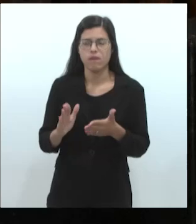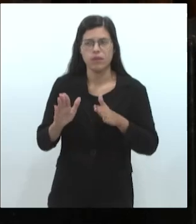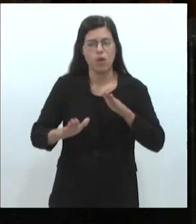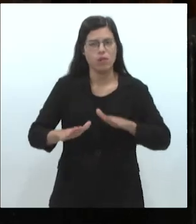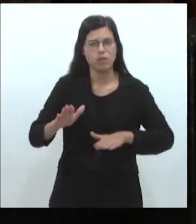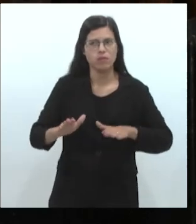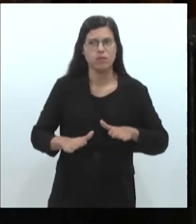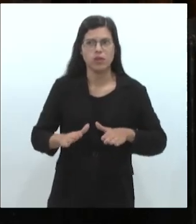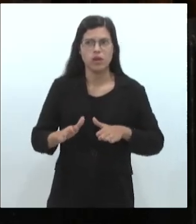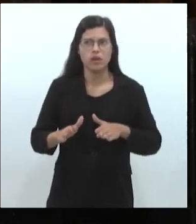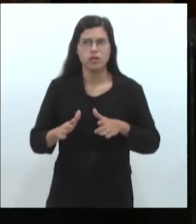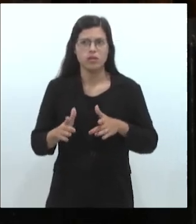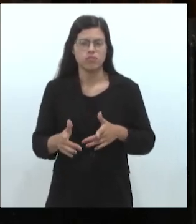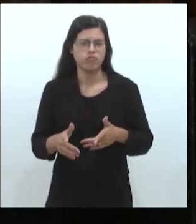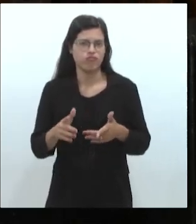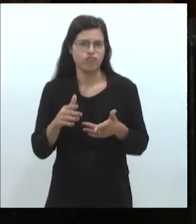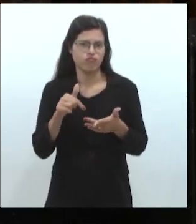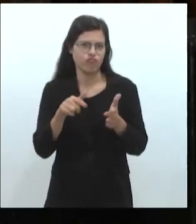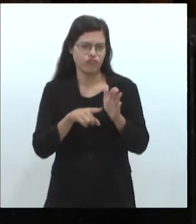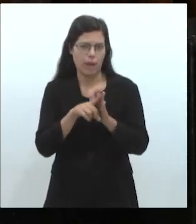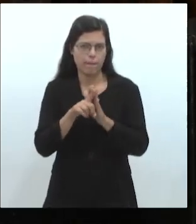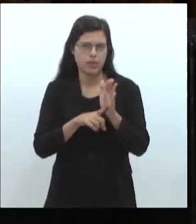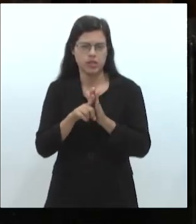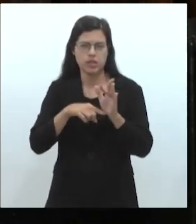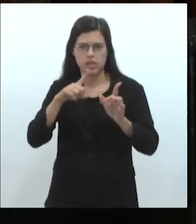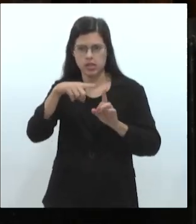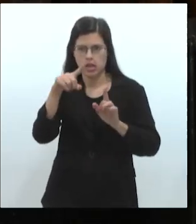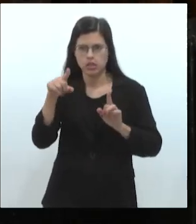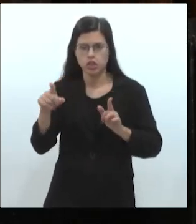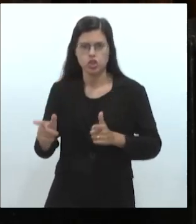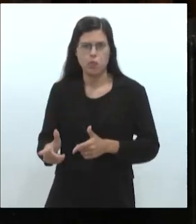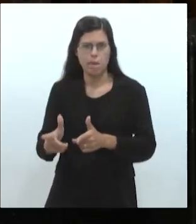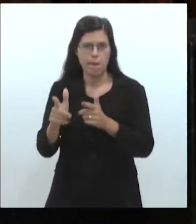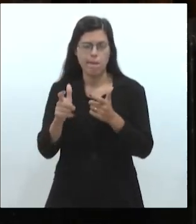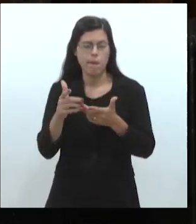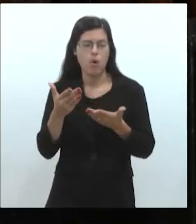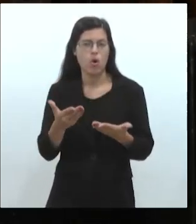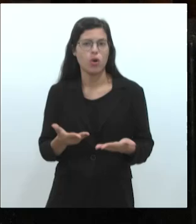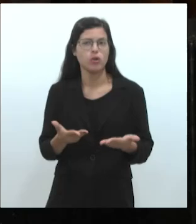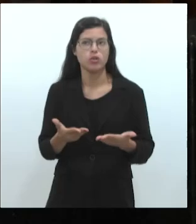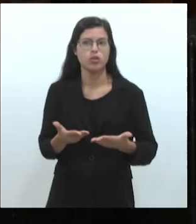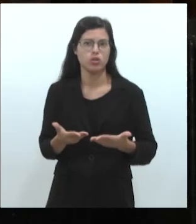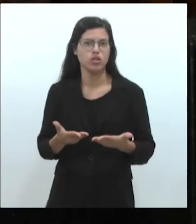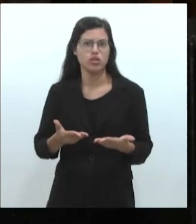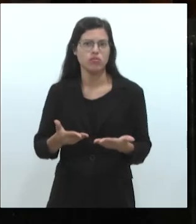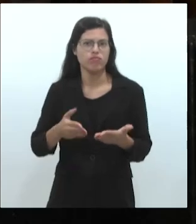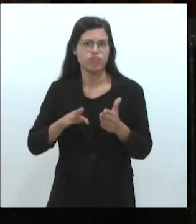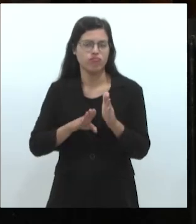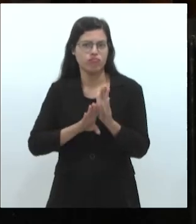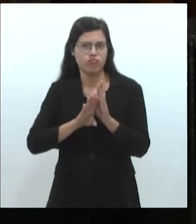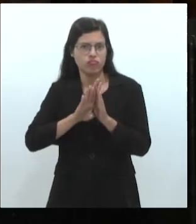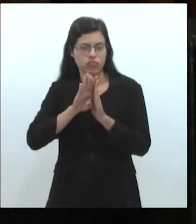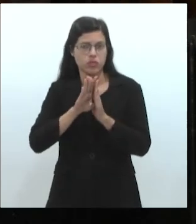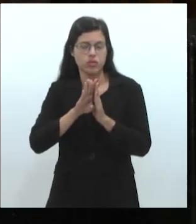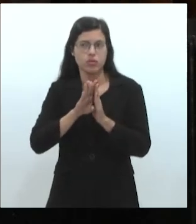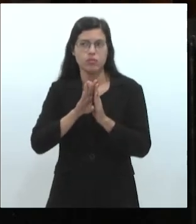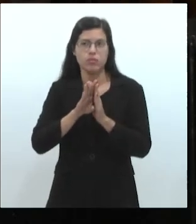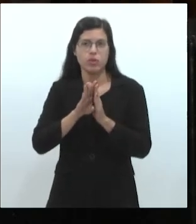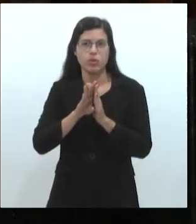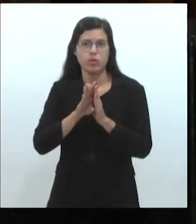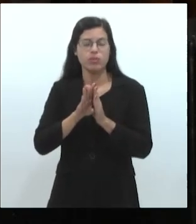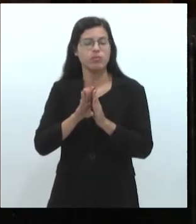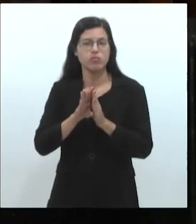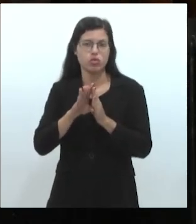mais importante como métrica para as instituições, mas o que aterroriza a população